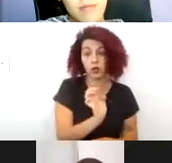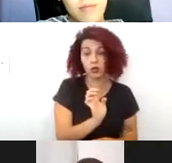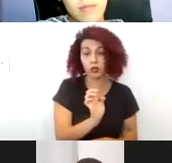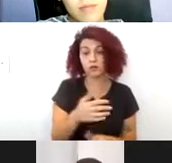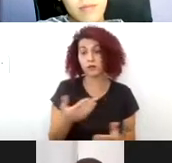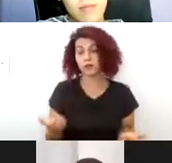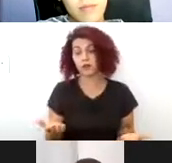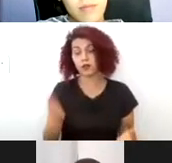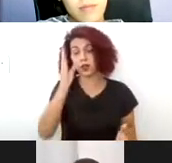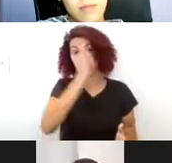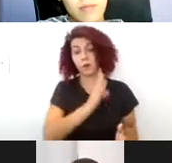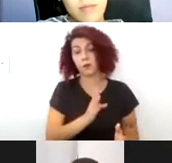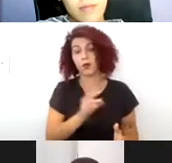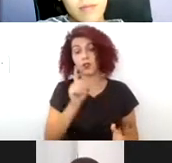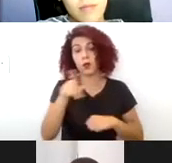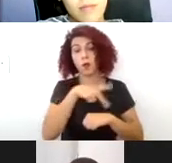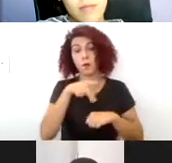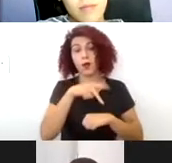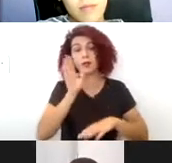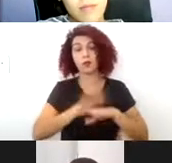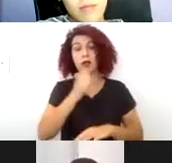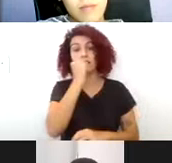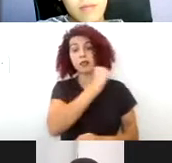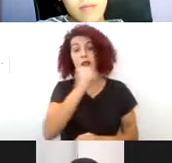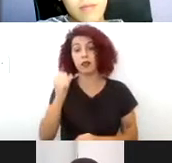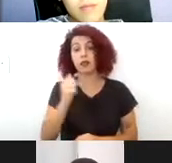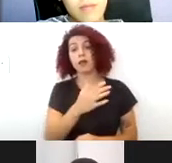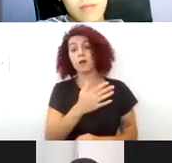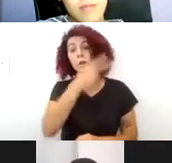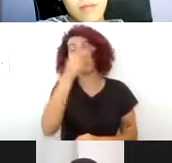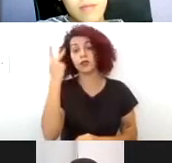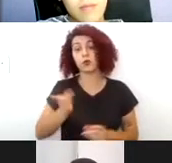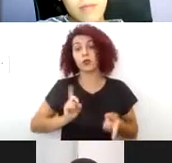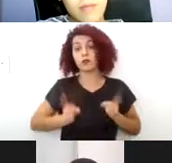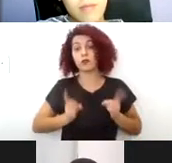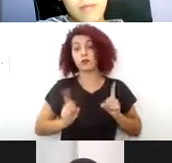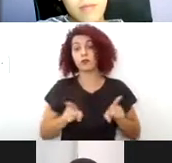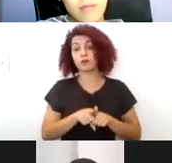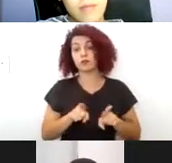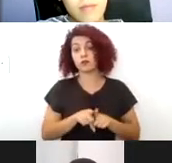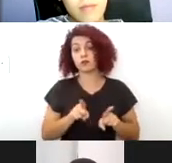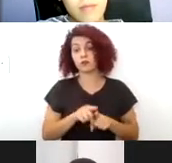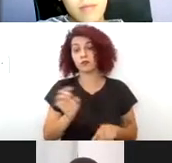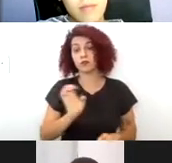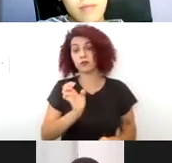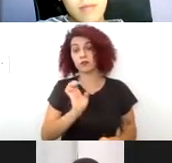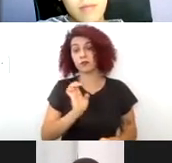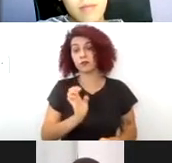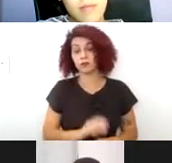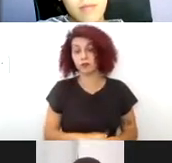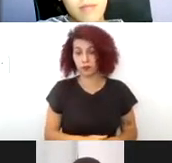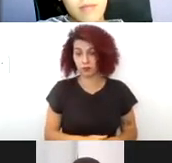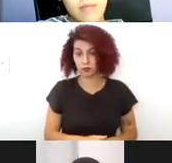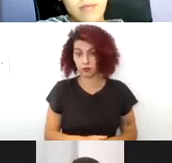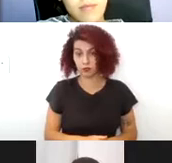mapa travestis é porque é do além isso é porque não